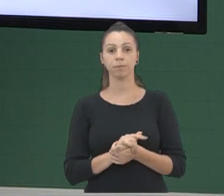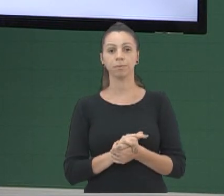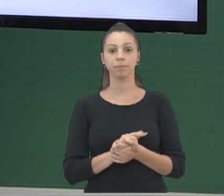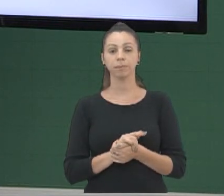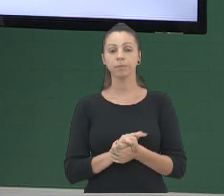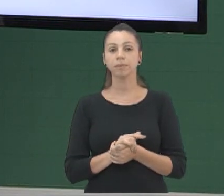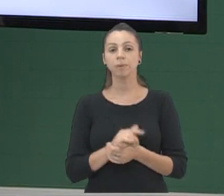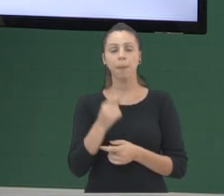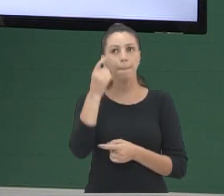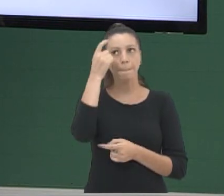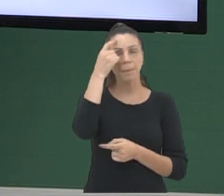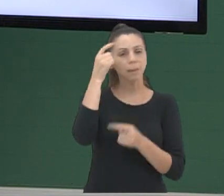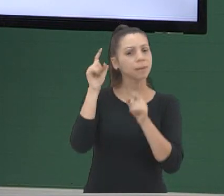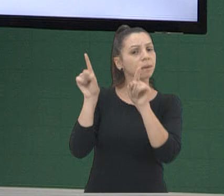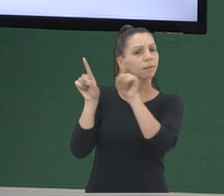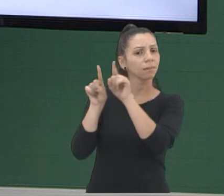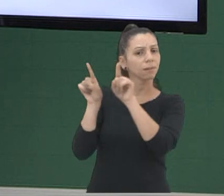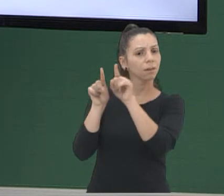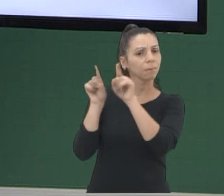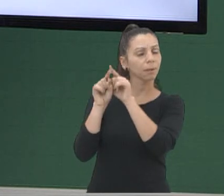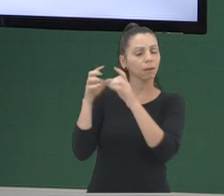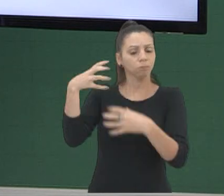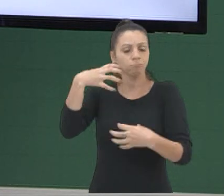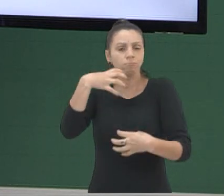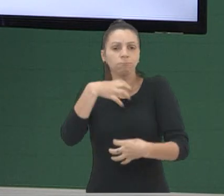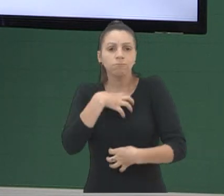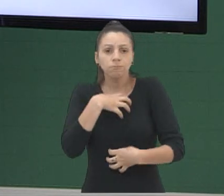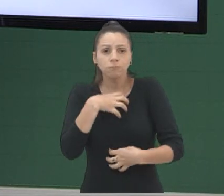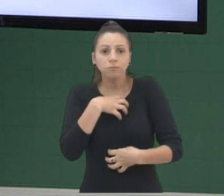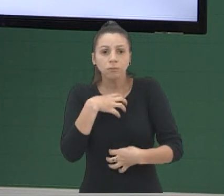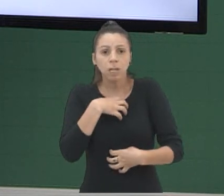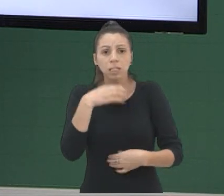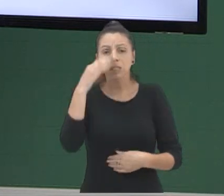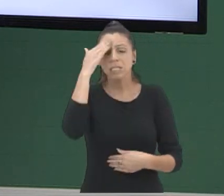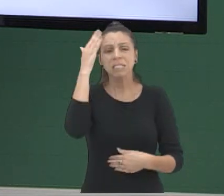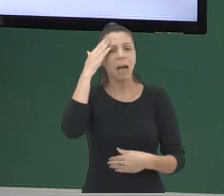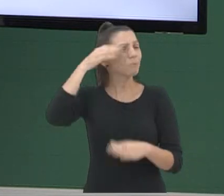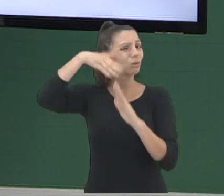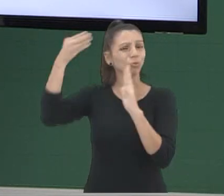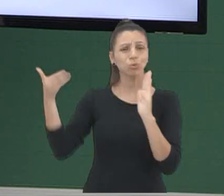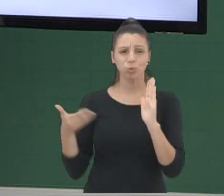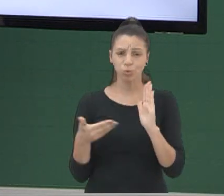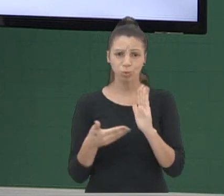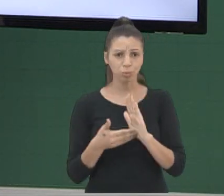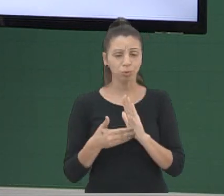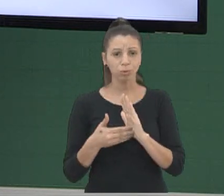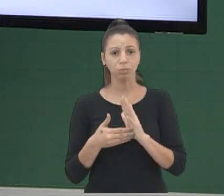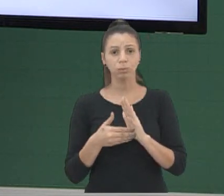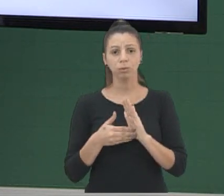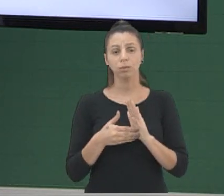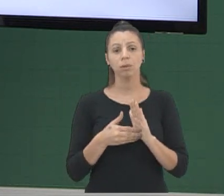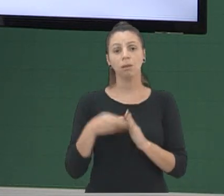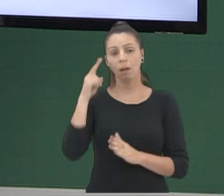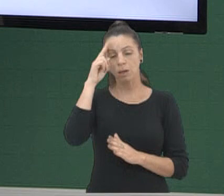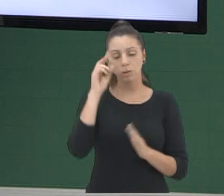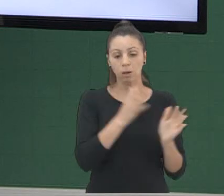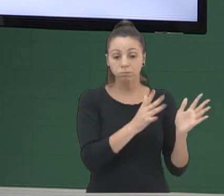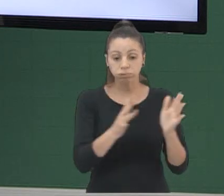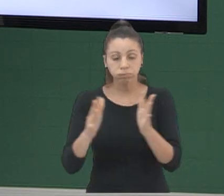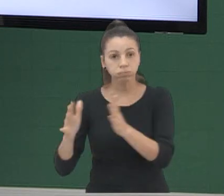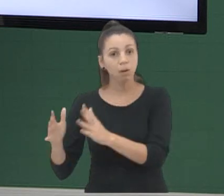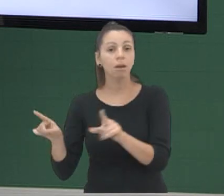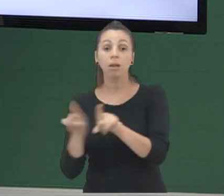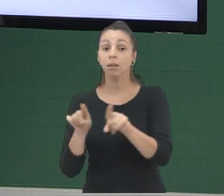certeza, mas o que eles pensam, o que eles sentem, né? Então ele sabe tudo da trama e sabe dos sentimentos